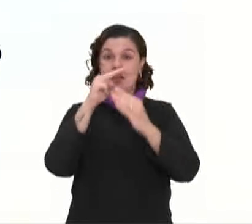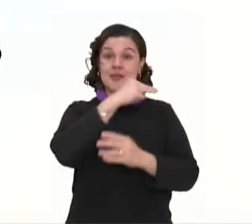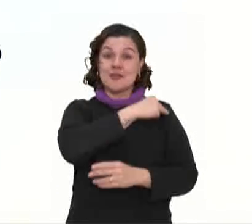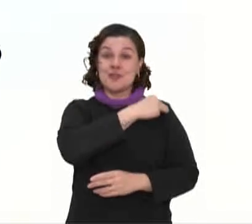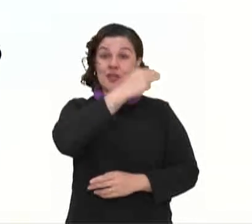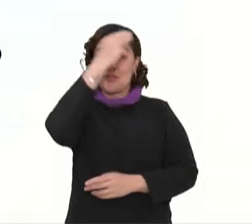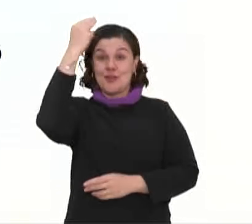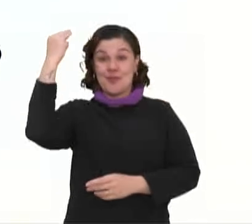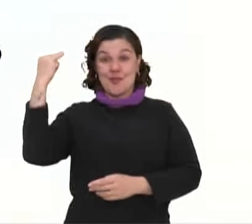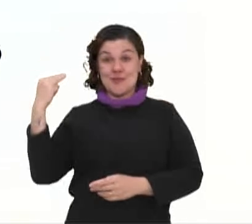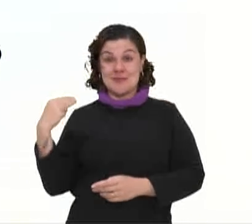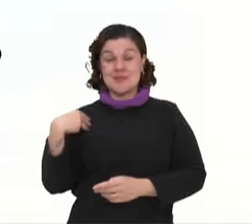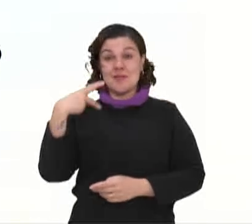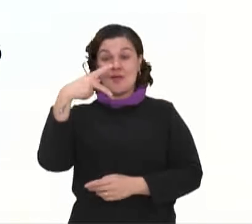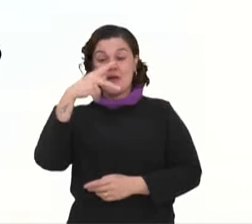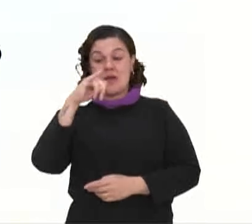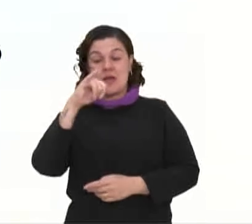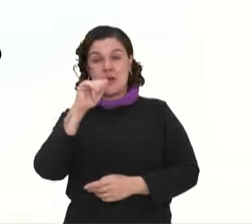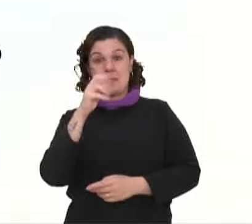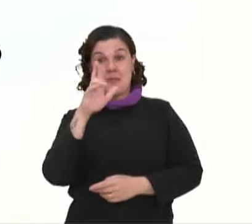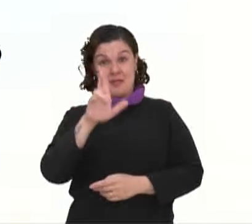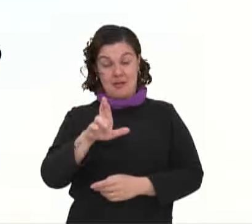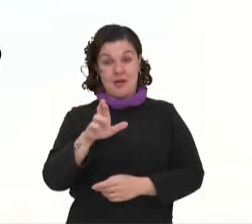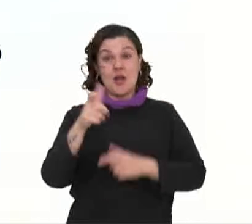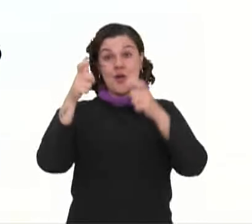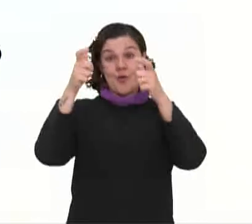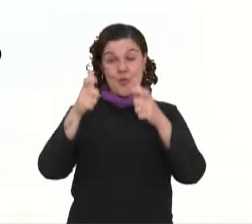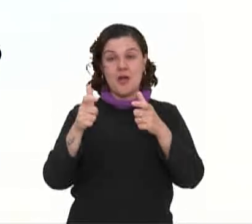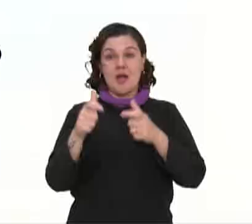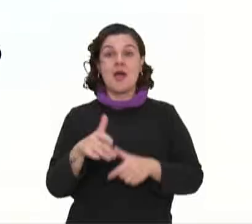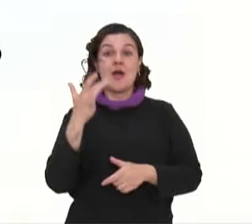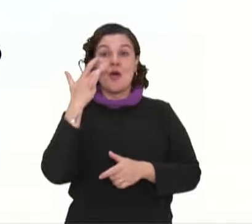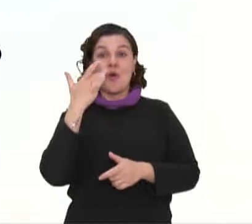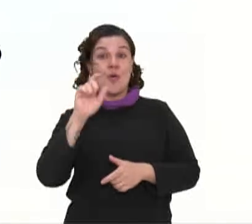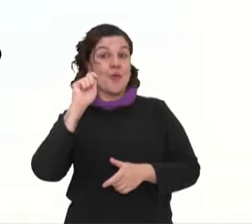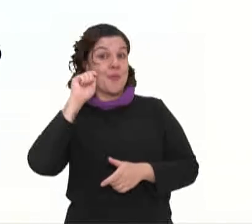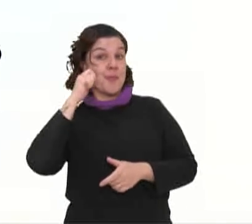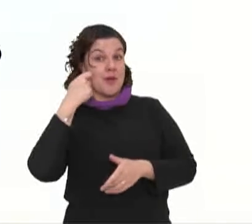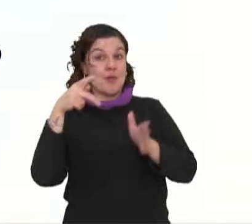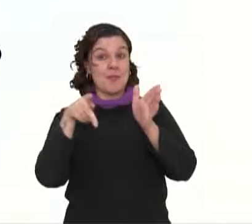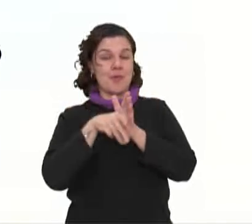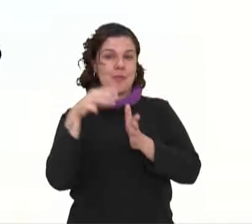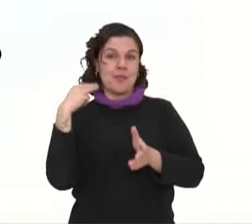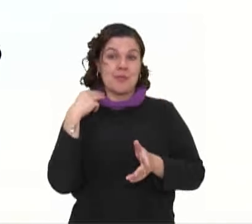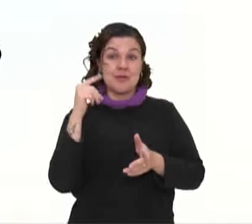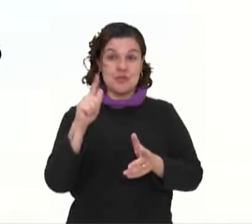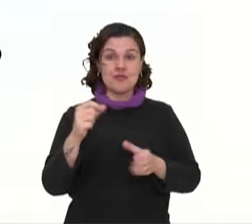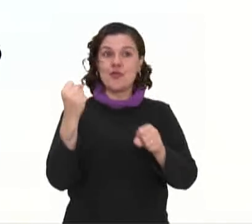Senhora do Pilar, lá em Ouro Preto, Minas Gerais. E essa igreja foi construída em